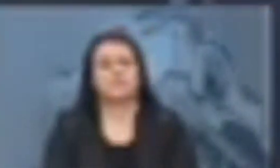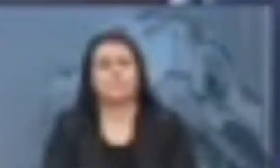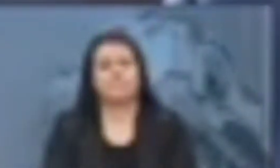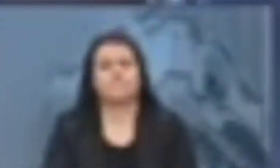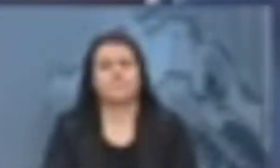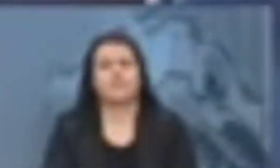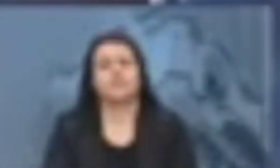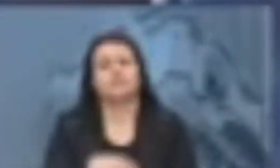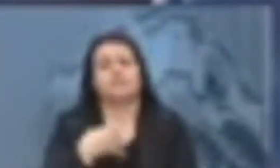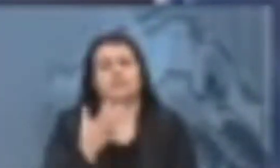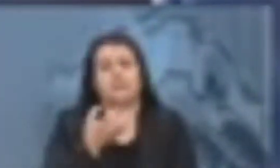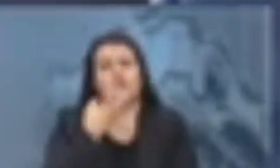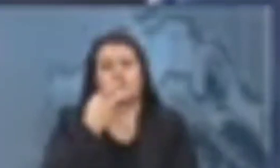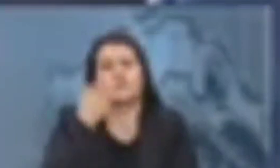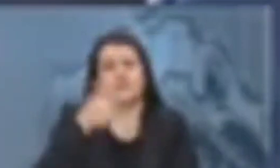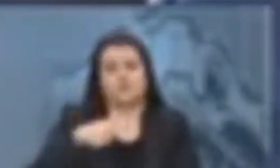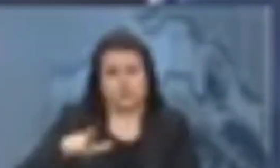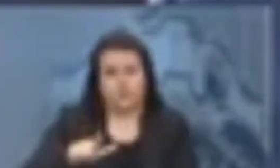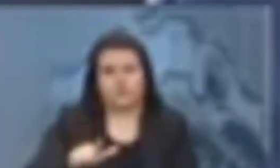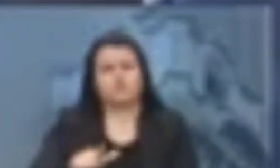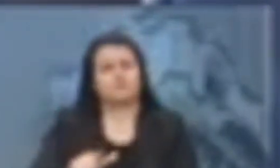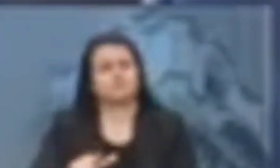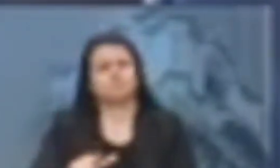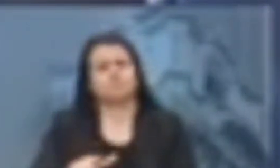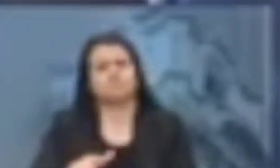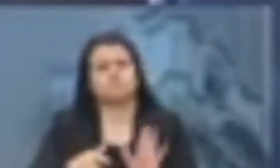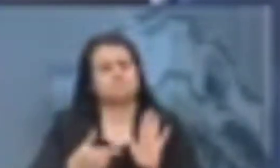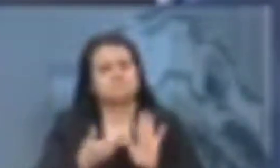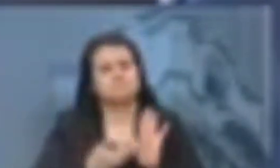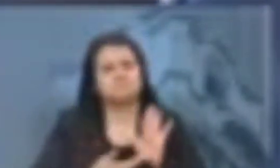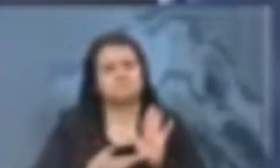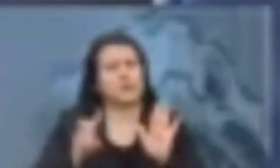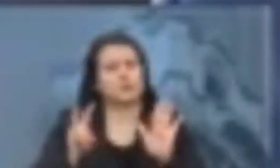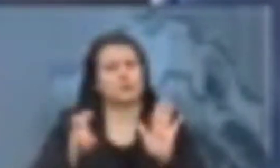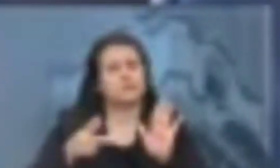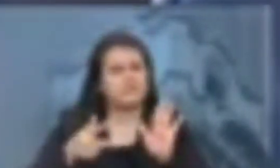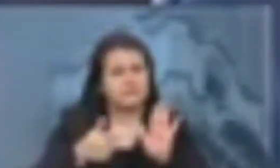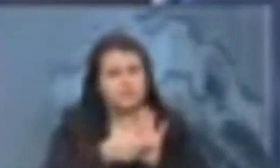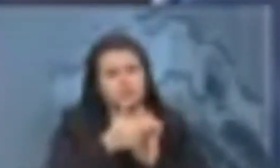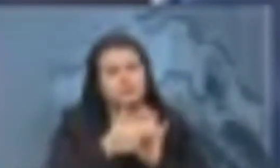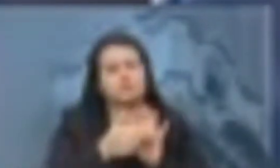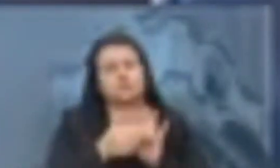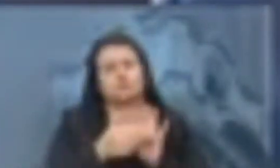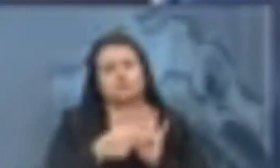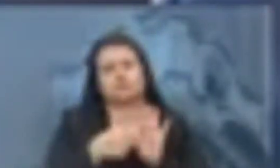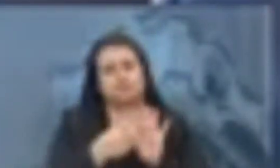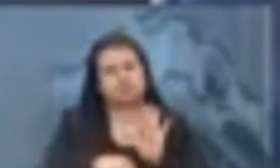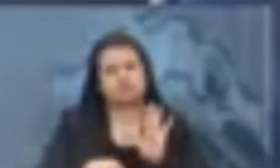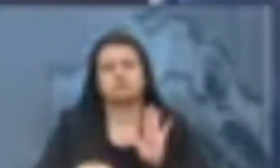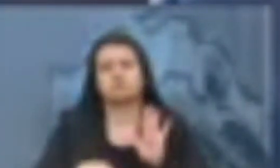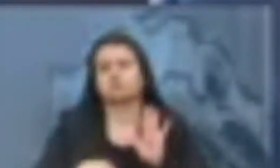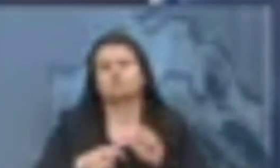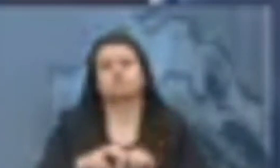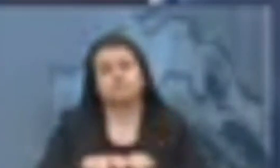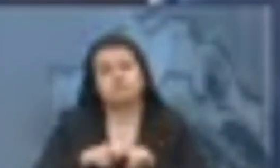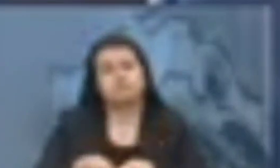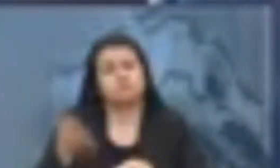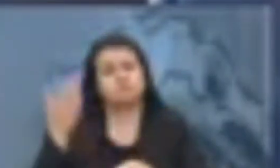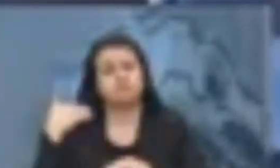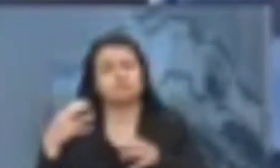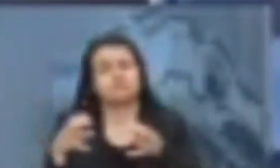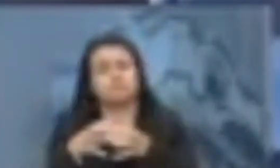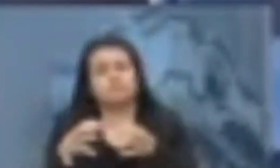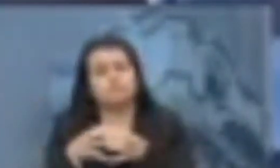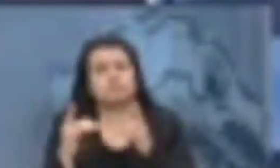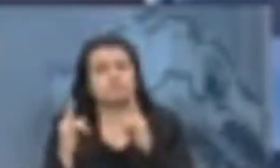que esse veto, ele foi uma construção do coletivo, uma construção das entidades estudantis,